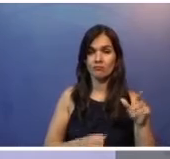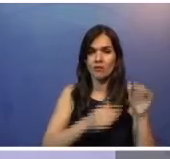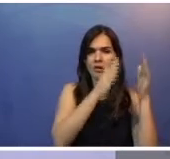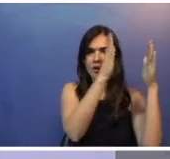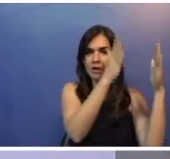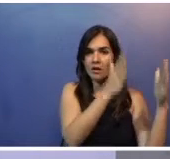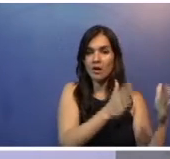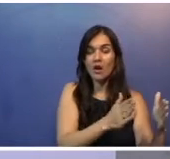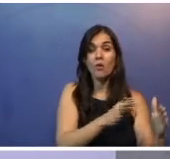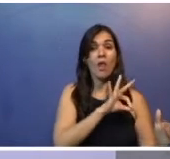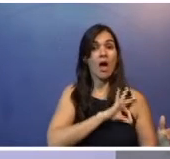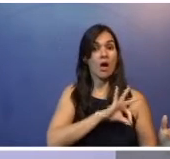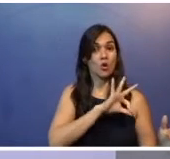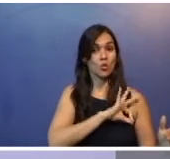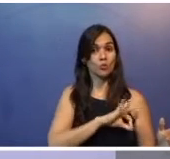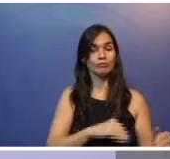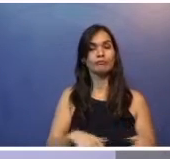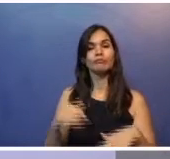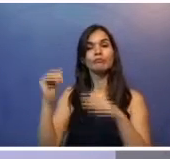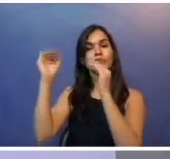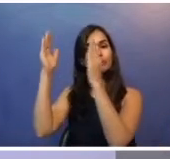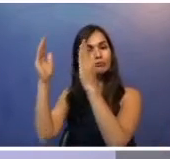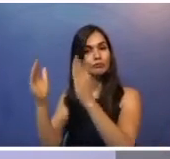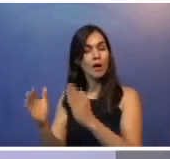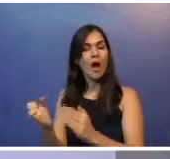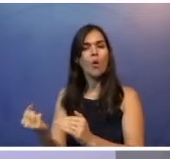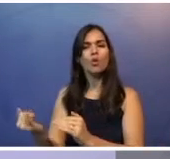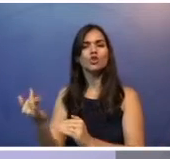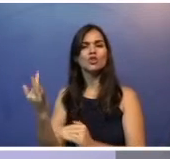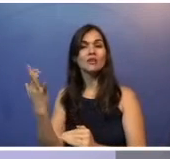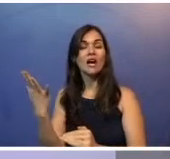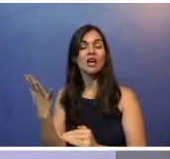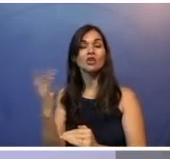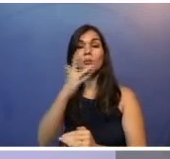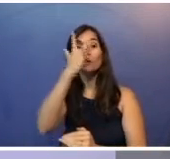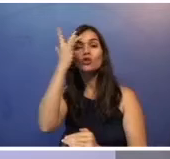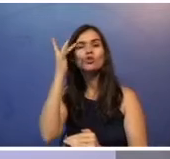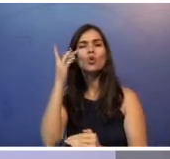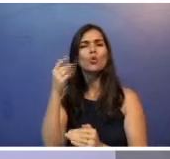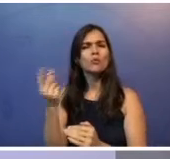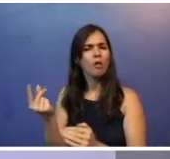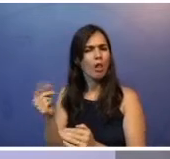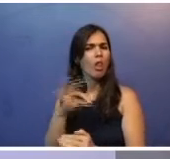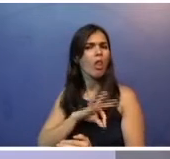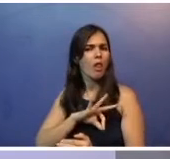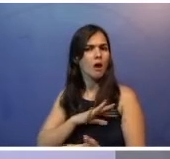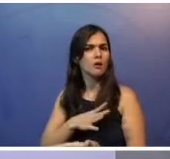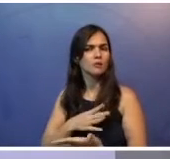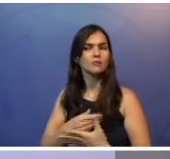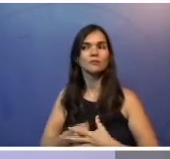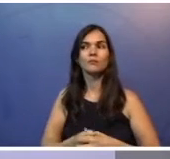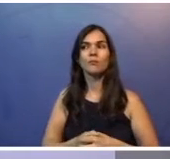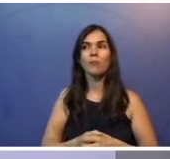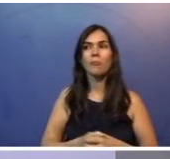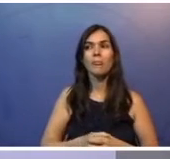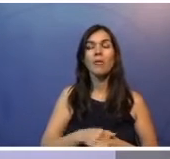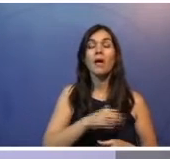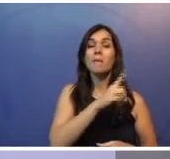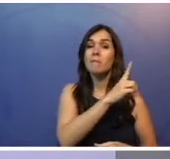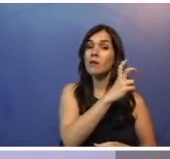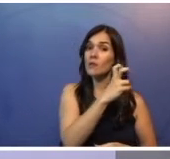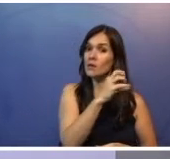E aqui é a quantidade de funcionários de Empregados que ganham salário bom então aqui 1500